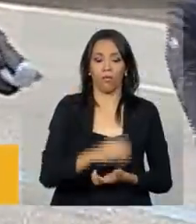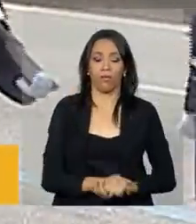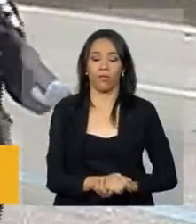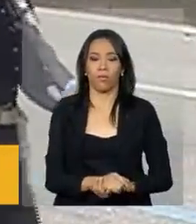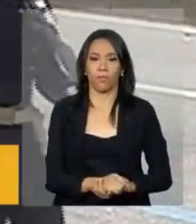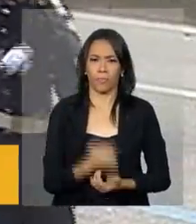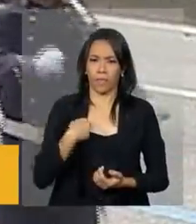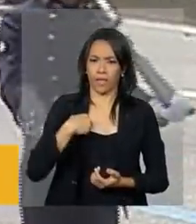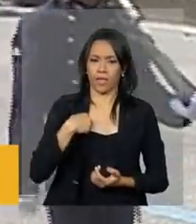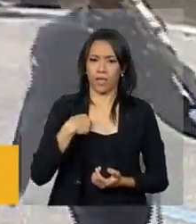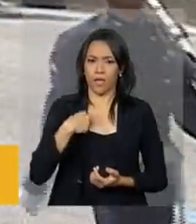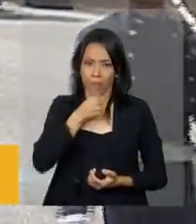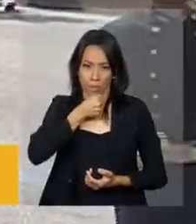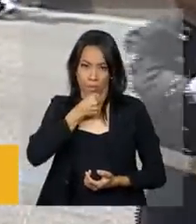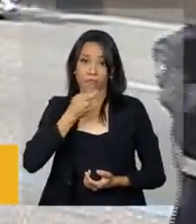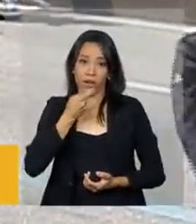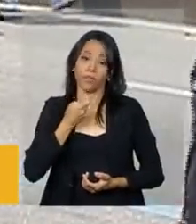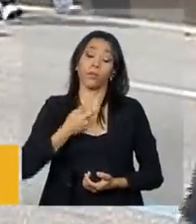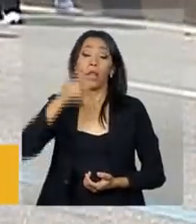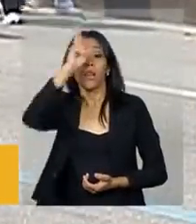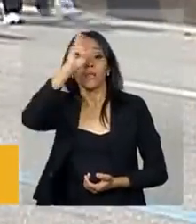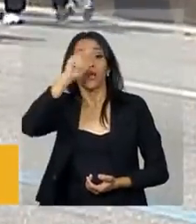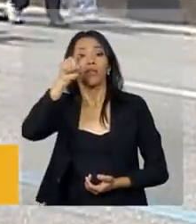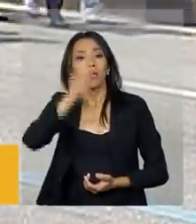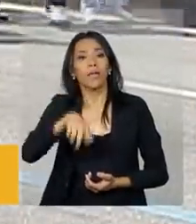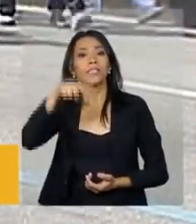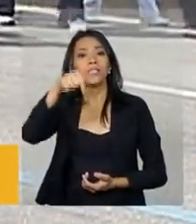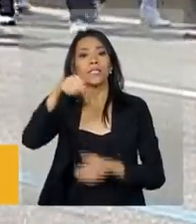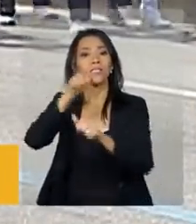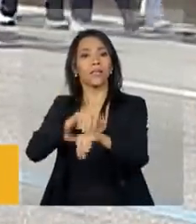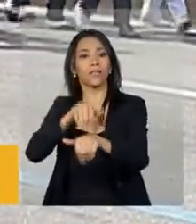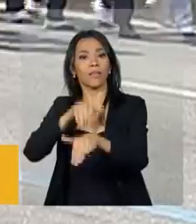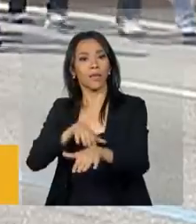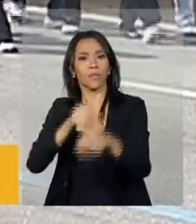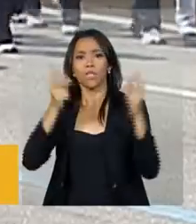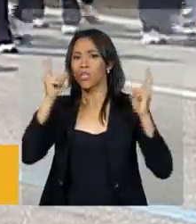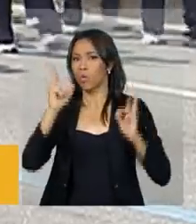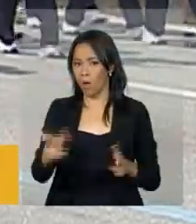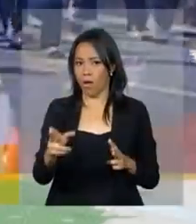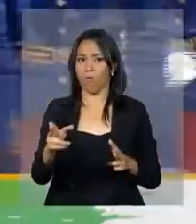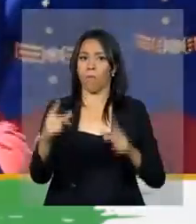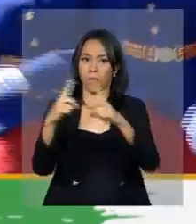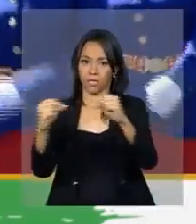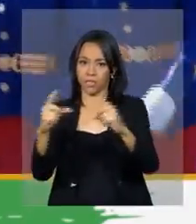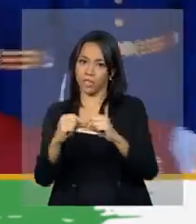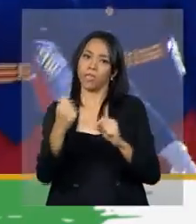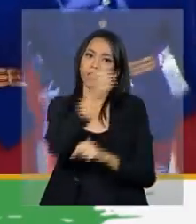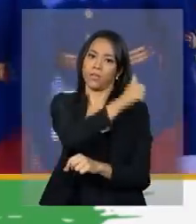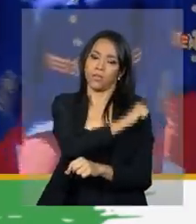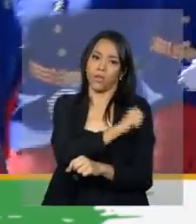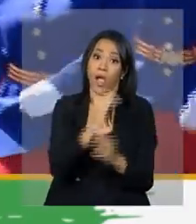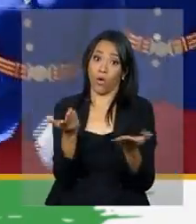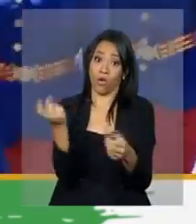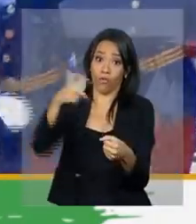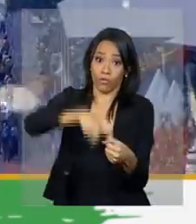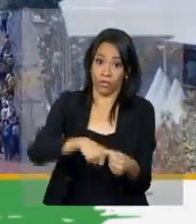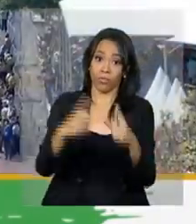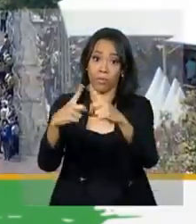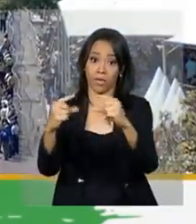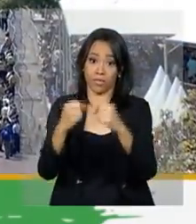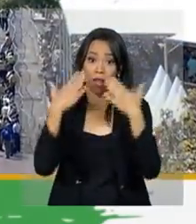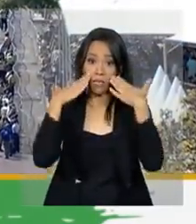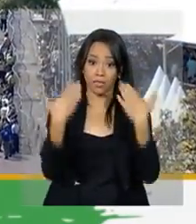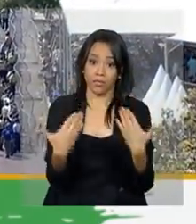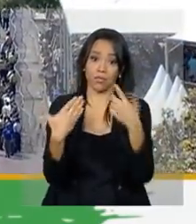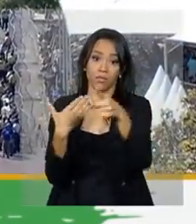Lembrando que o desfile no Rio de Janeiro, em homenagem ao 7 de setembro, ocorre simultaneamente ao de Brasília. Voltamos para Brasília, então. Agora o